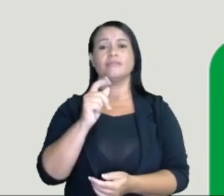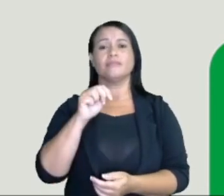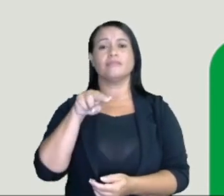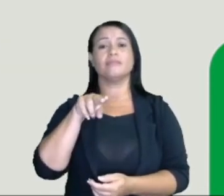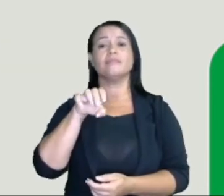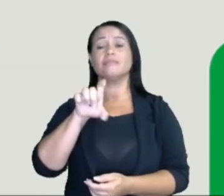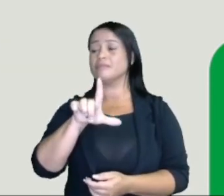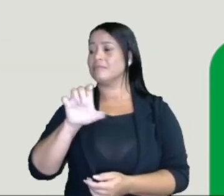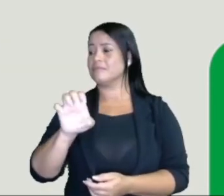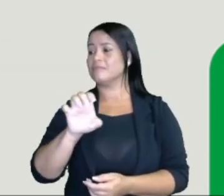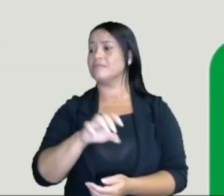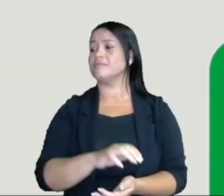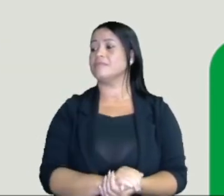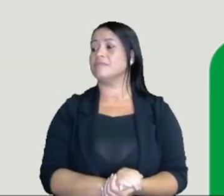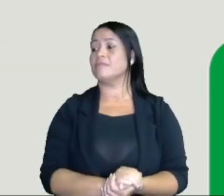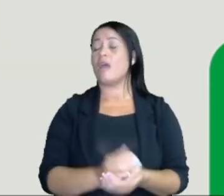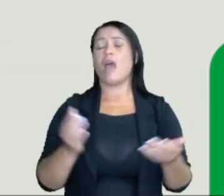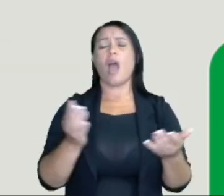Chile.